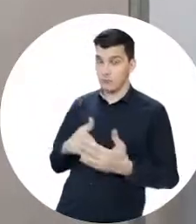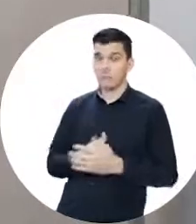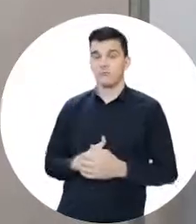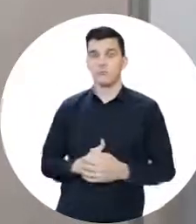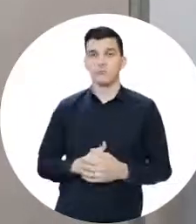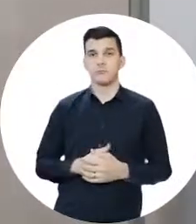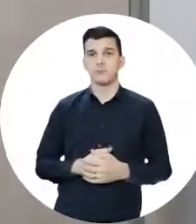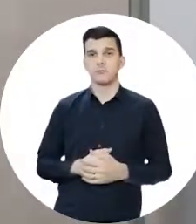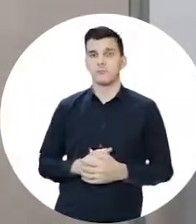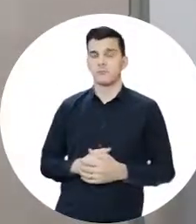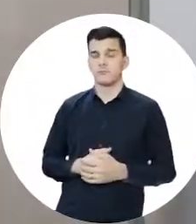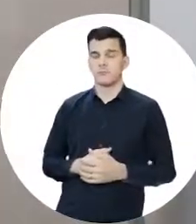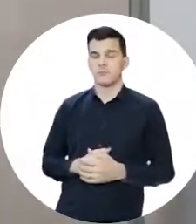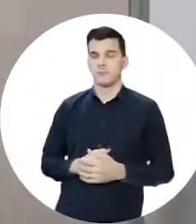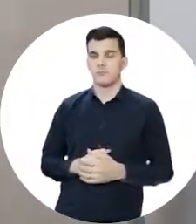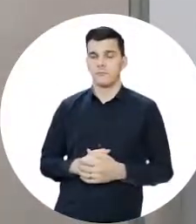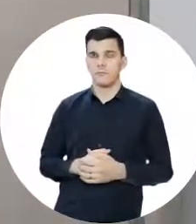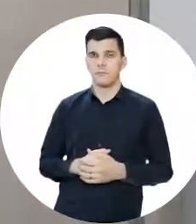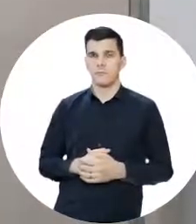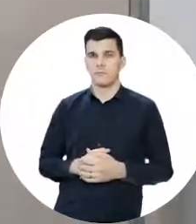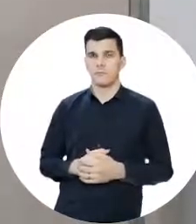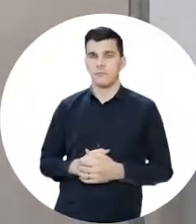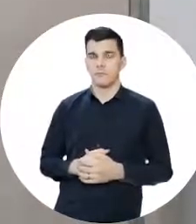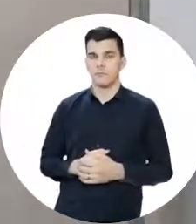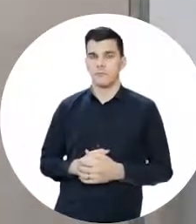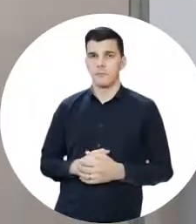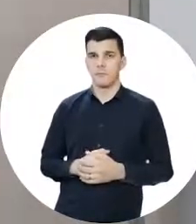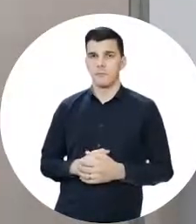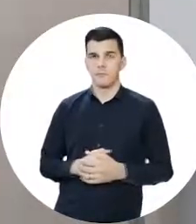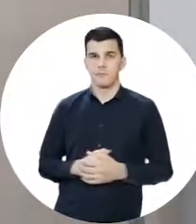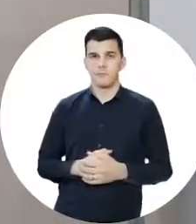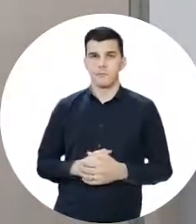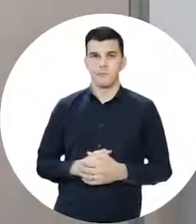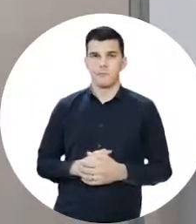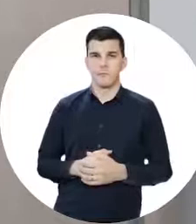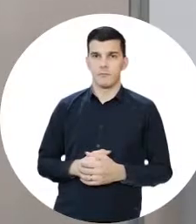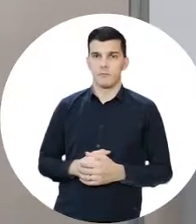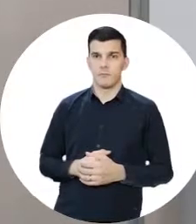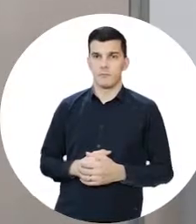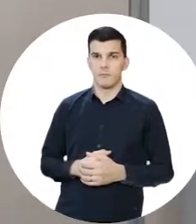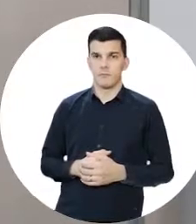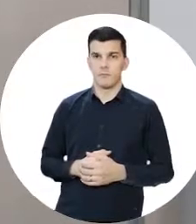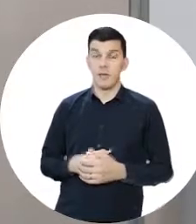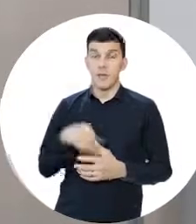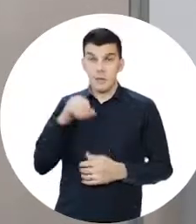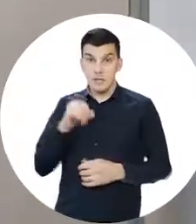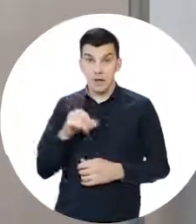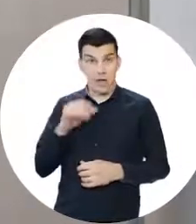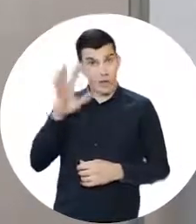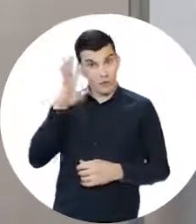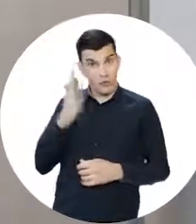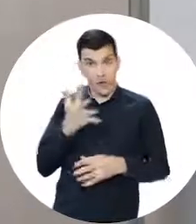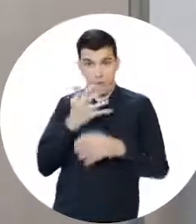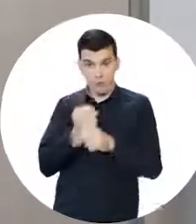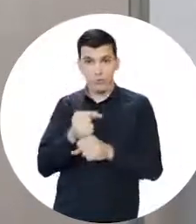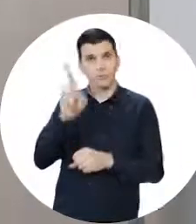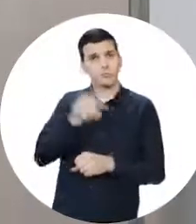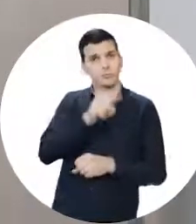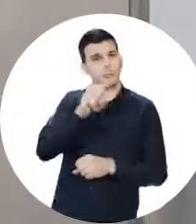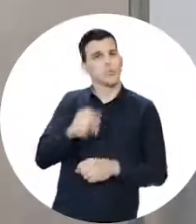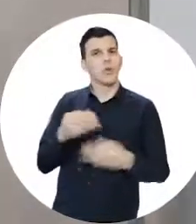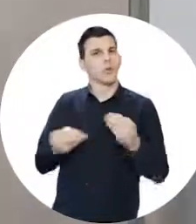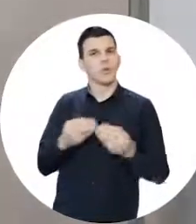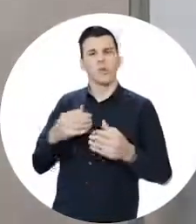nosso volume de solução aqui no nosso caso, certo? Então vamos lá. Se eu for resolver isso de regra de